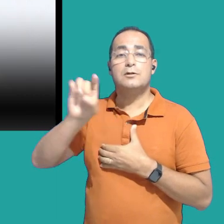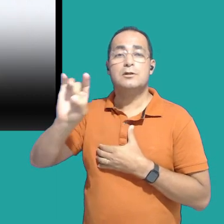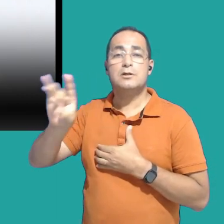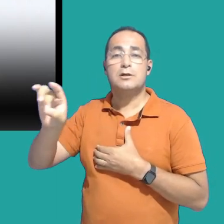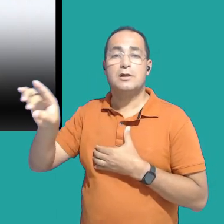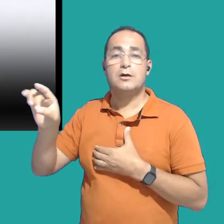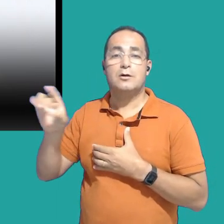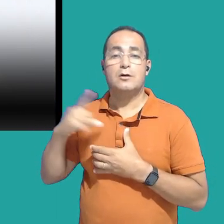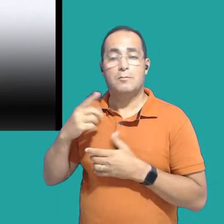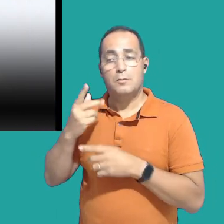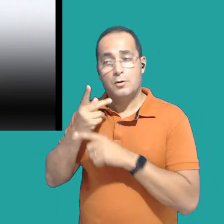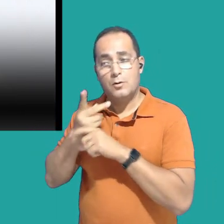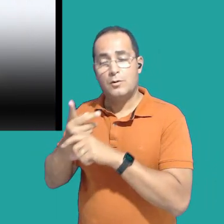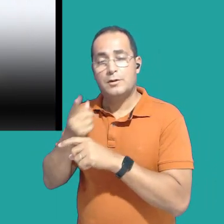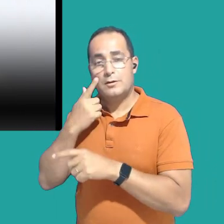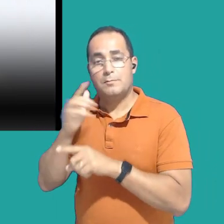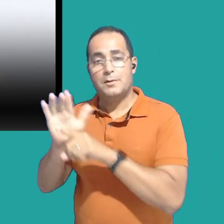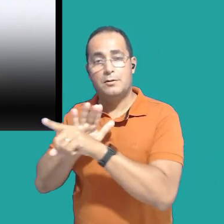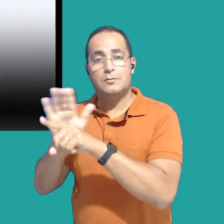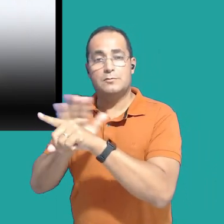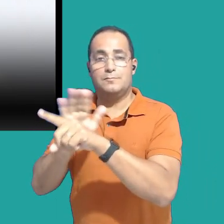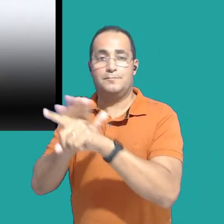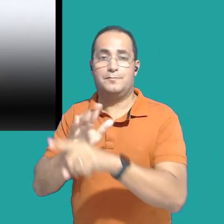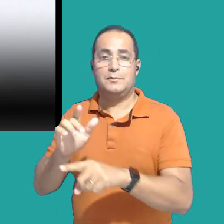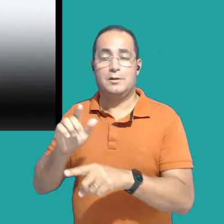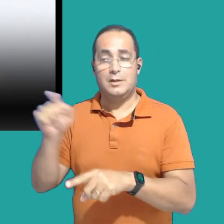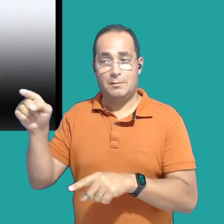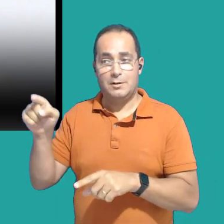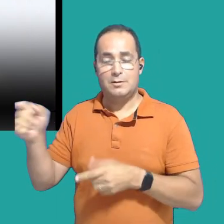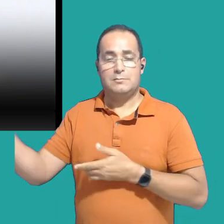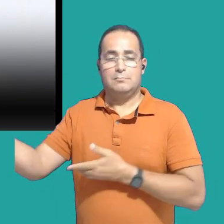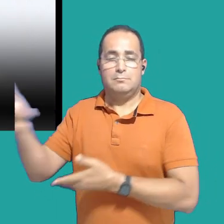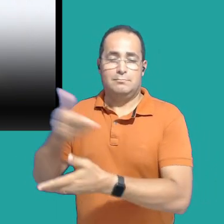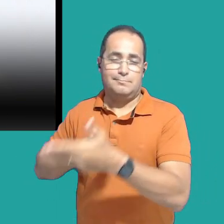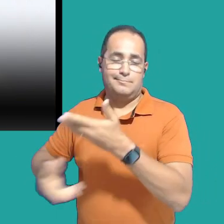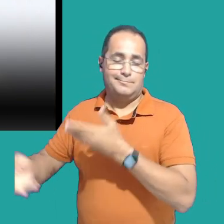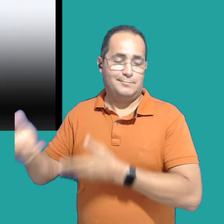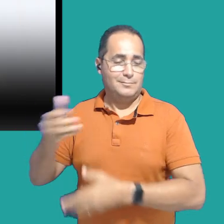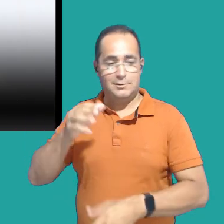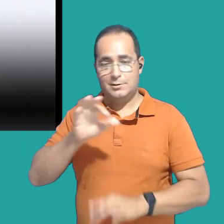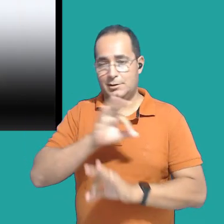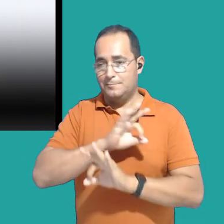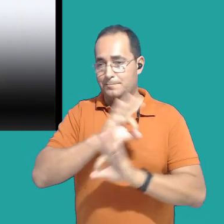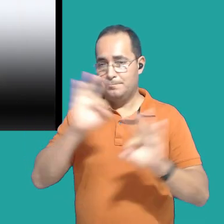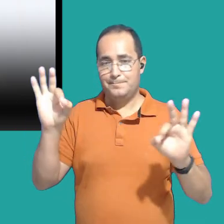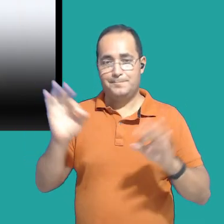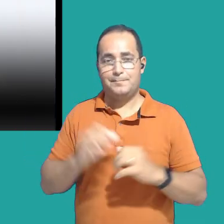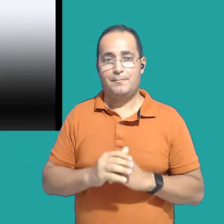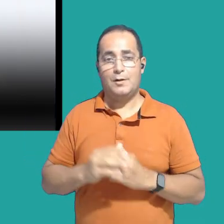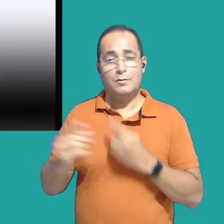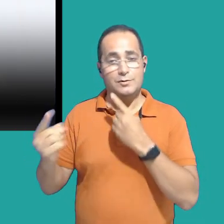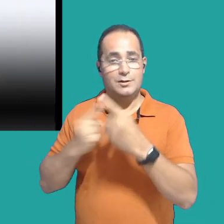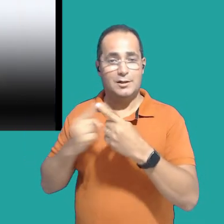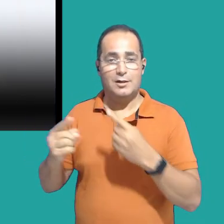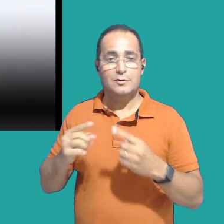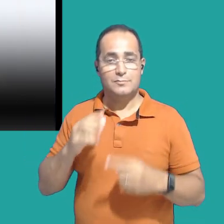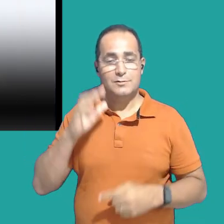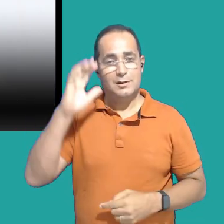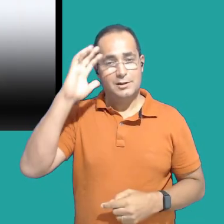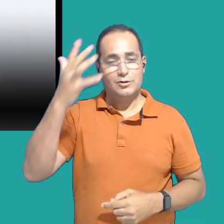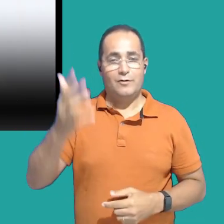necessidades, e se enturma. E aí, a partir disso, vai ser uma troca muito rica. O diálogo é a